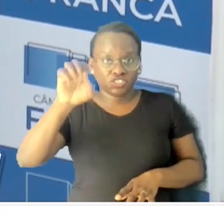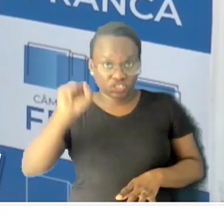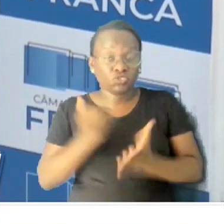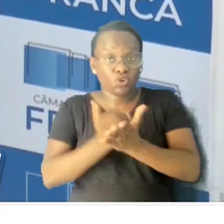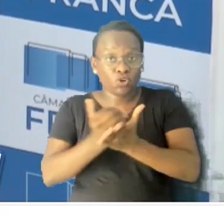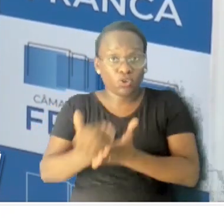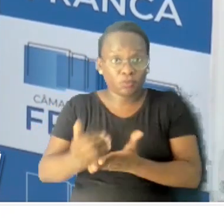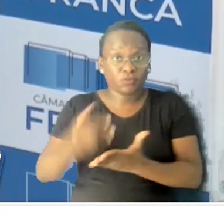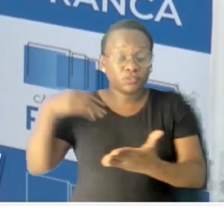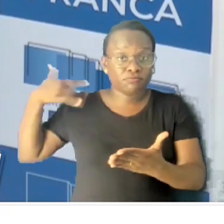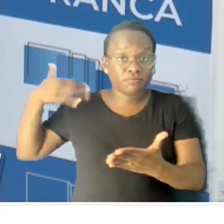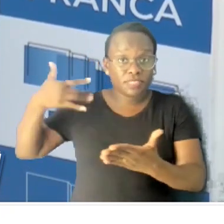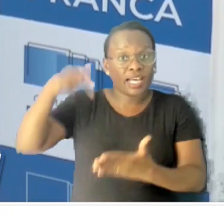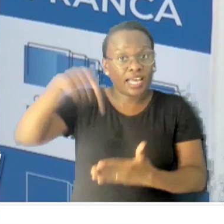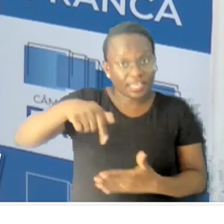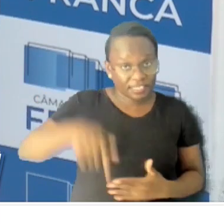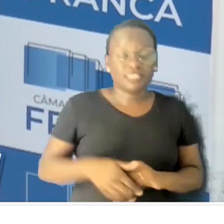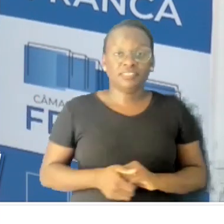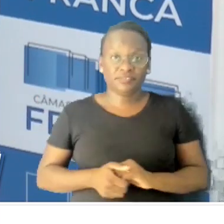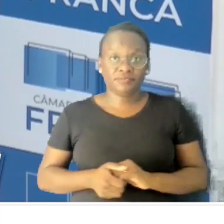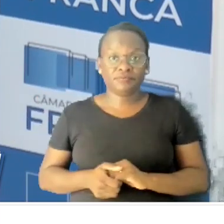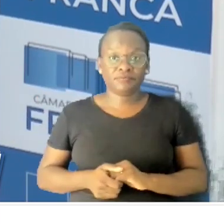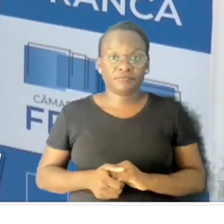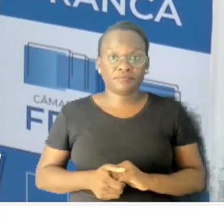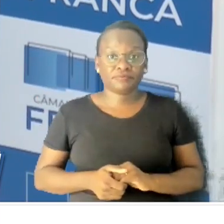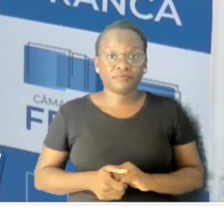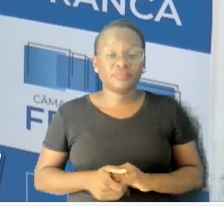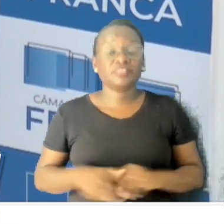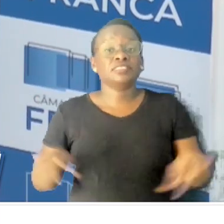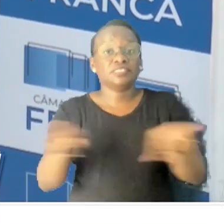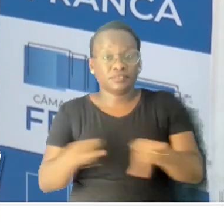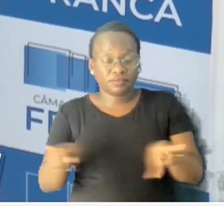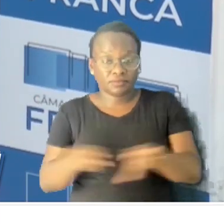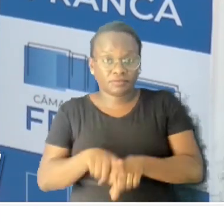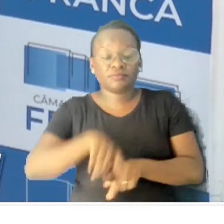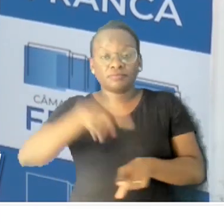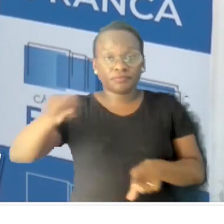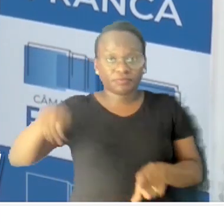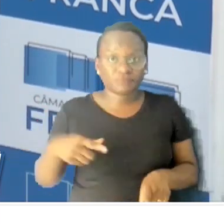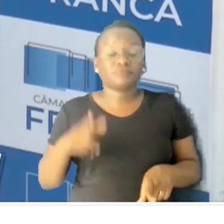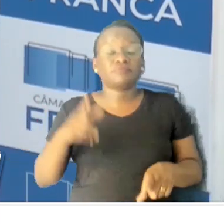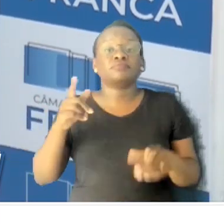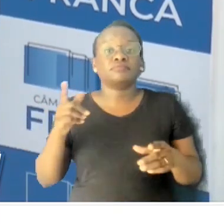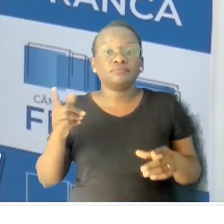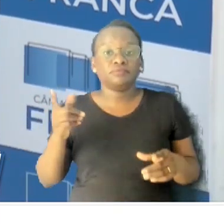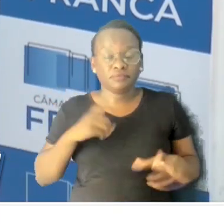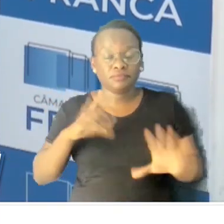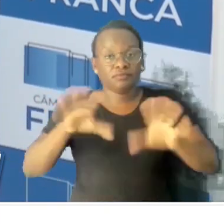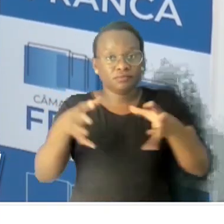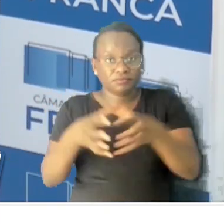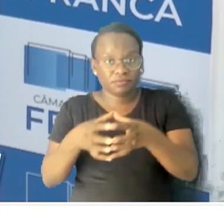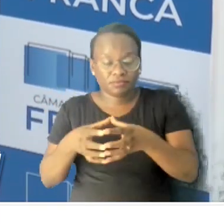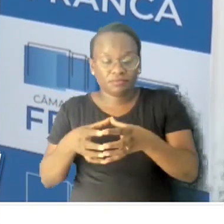em nossa cidade. Também nós estivemos lá com a equipe